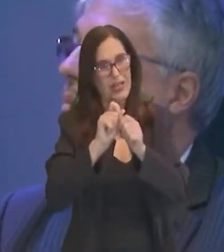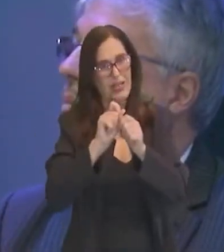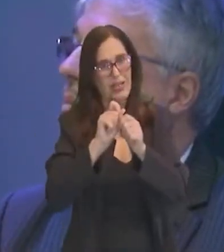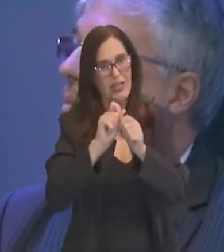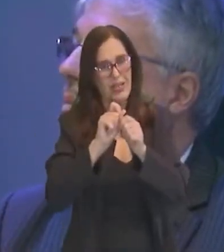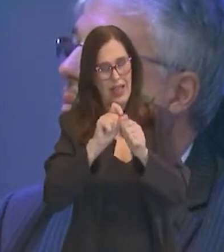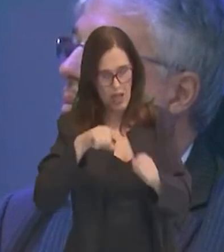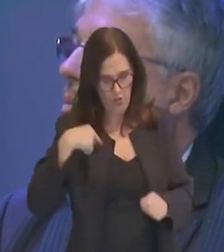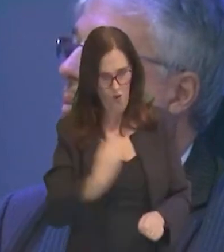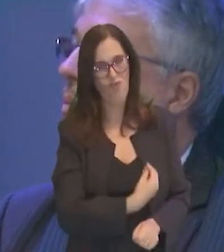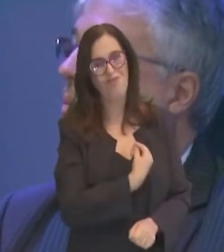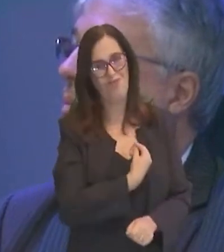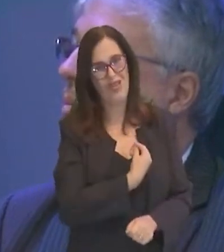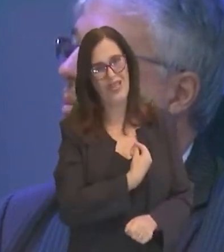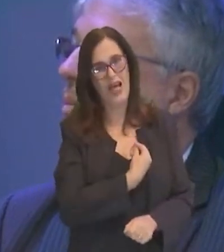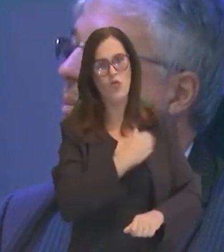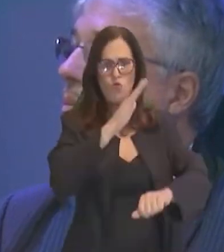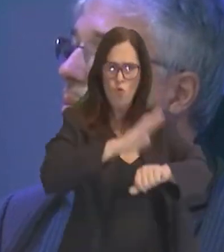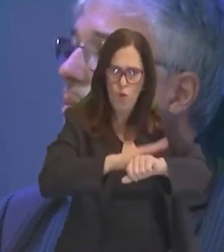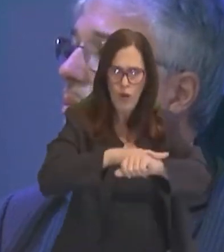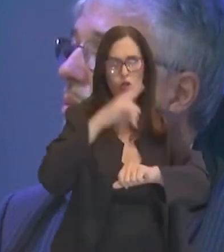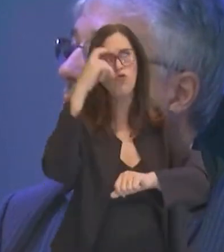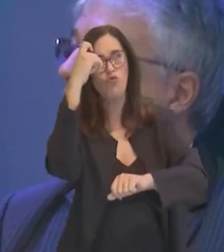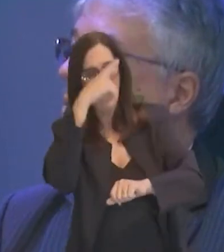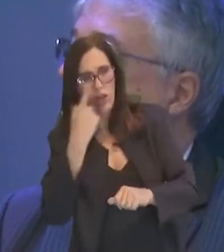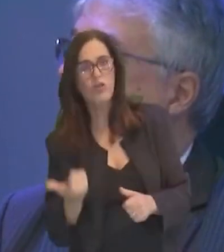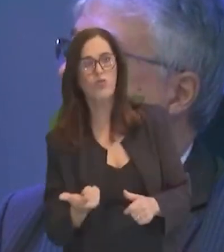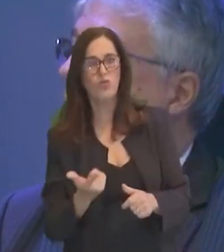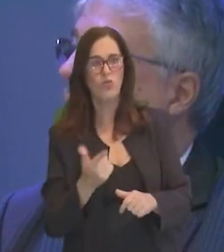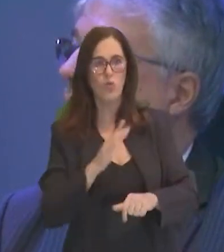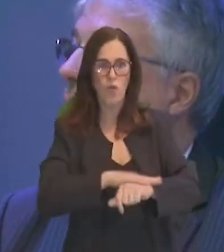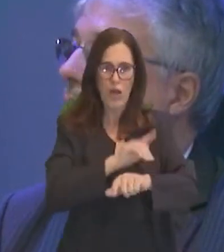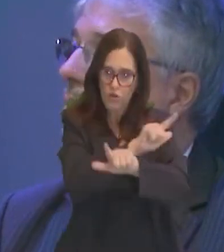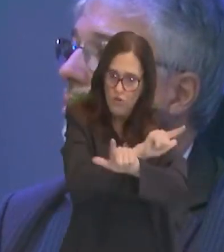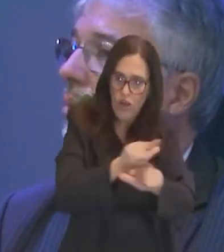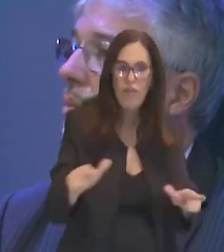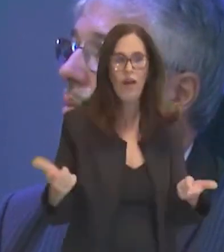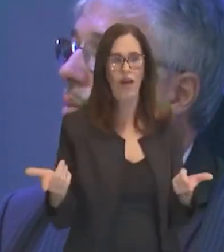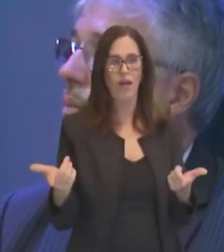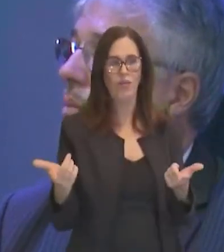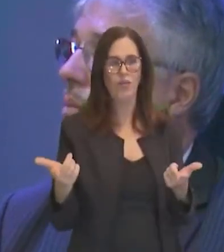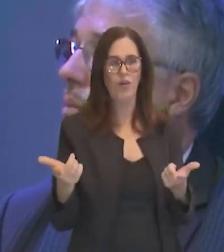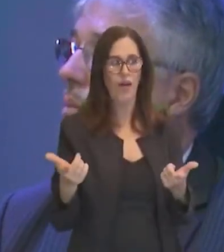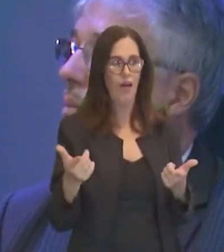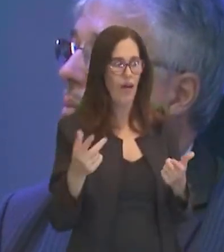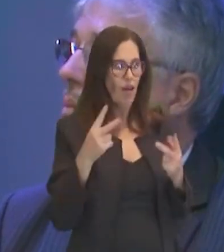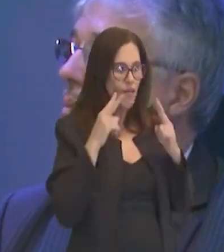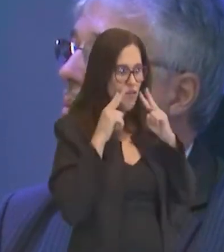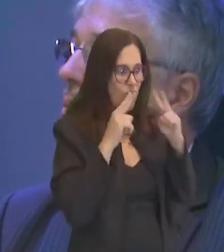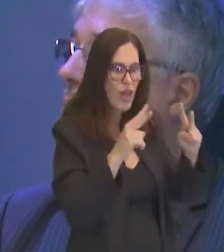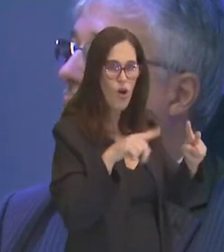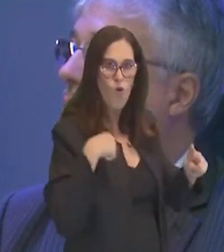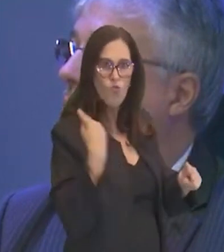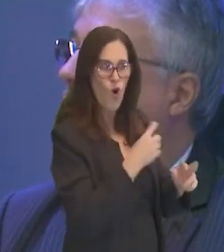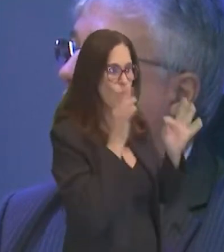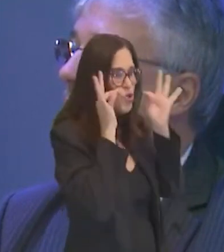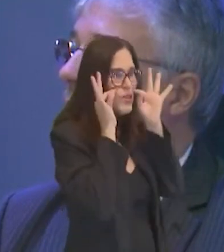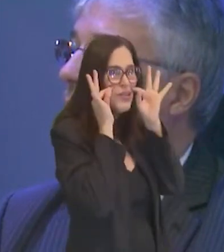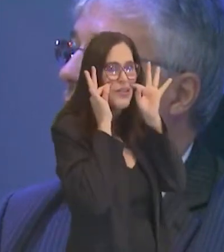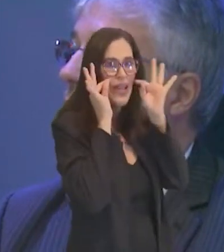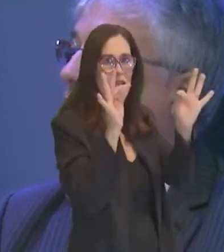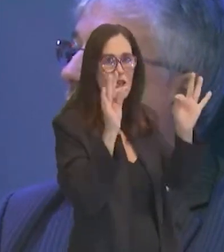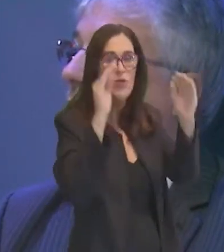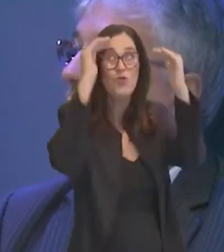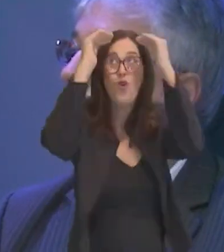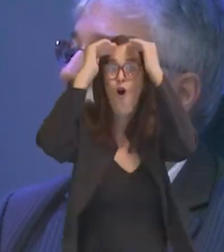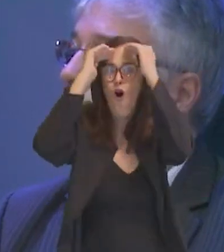milagroso dele em nos sustentar, e ouvir o nosso testemunho de